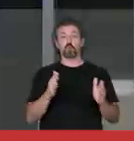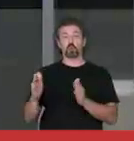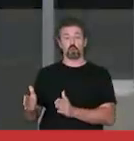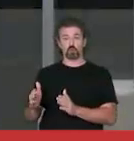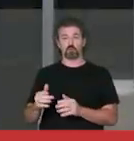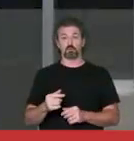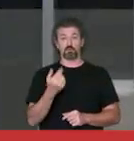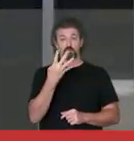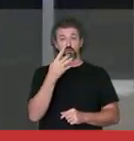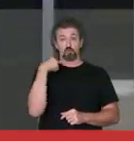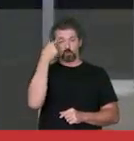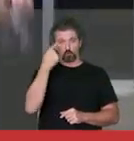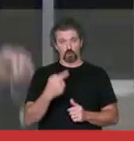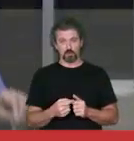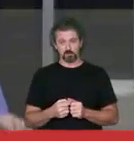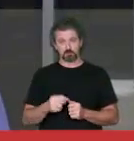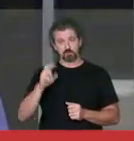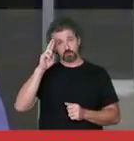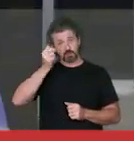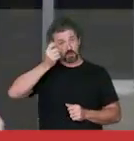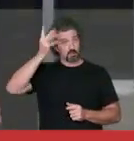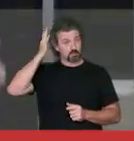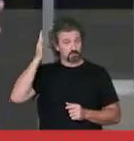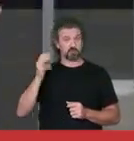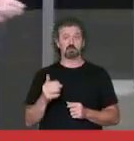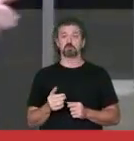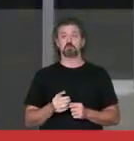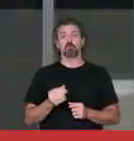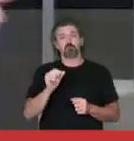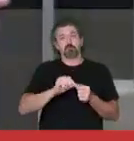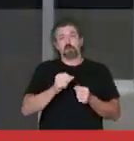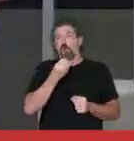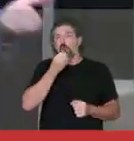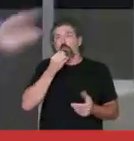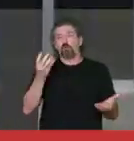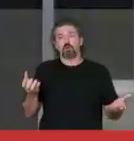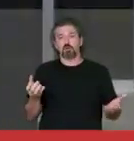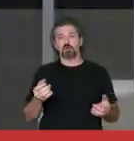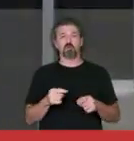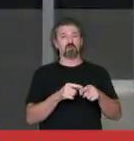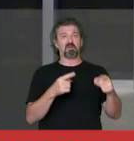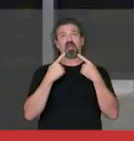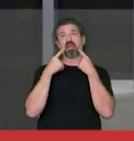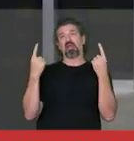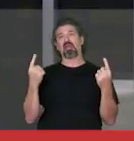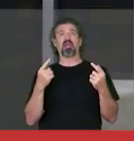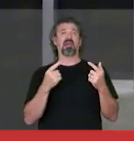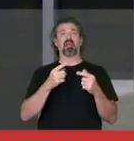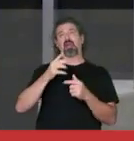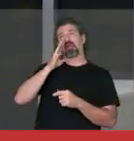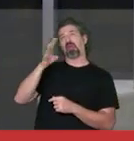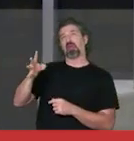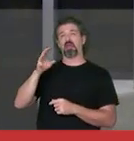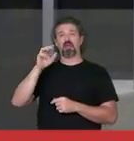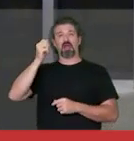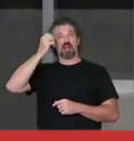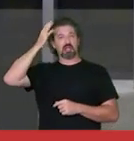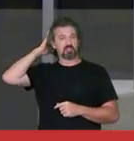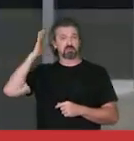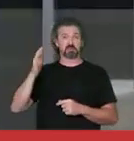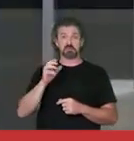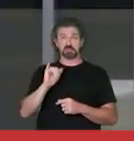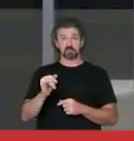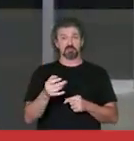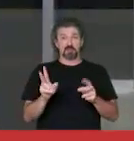Ou seja, o senhor Alexandre Moraes fez o óbvio, e vão ficar aqui reclamando o Alexandre Moraes, que se são as